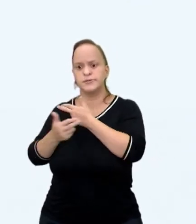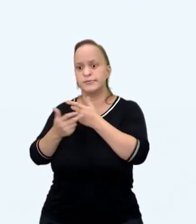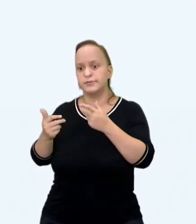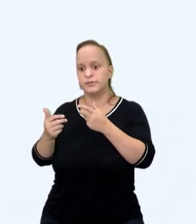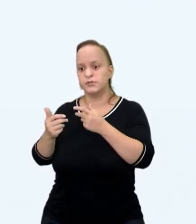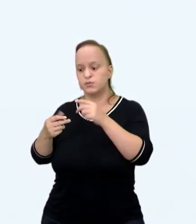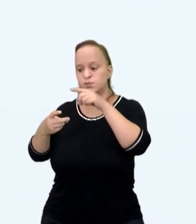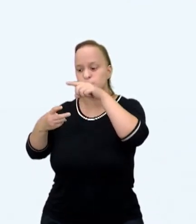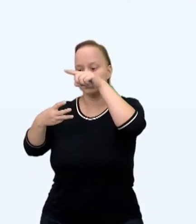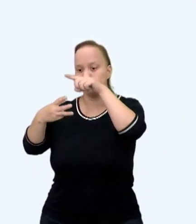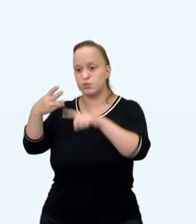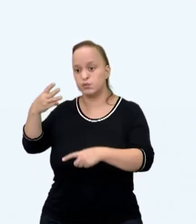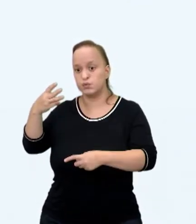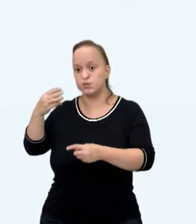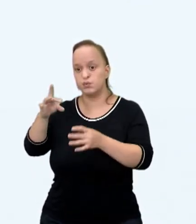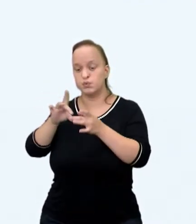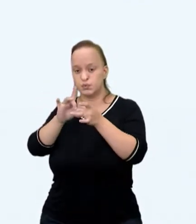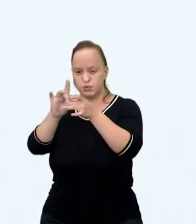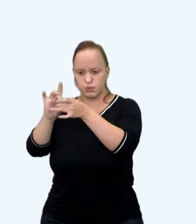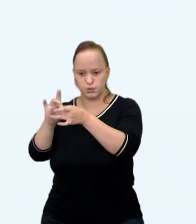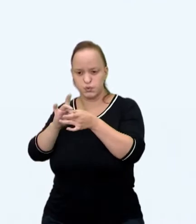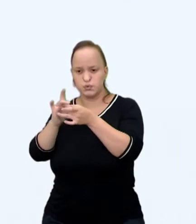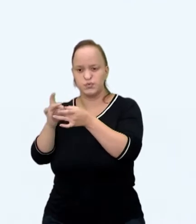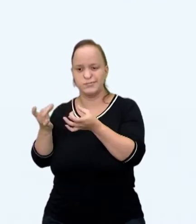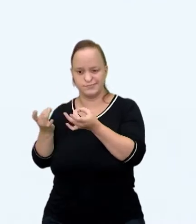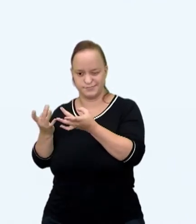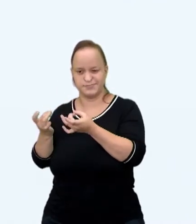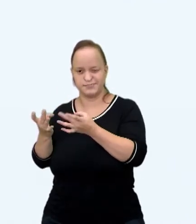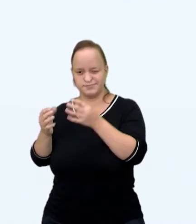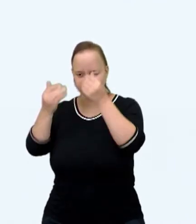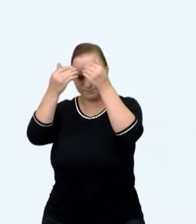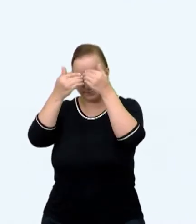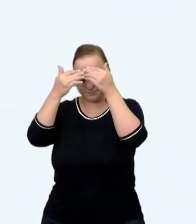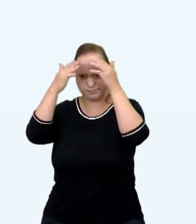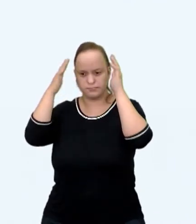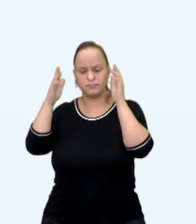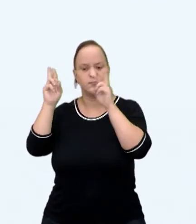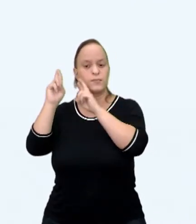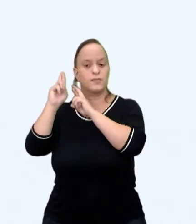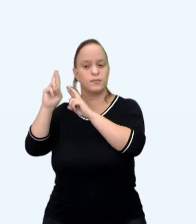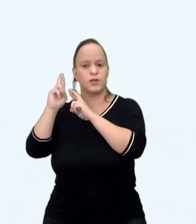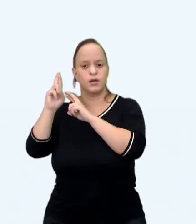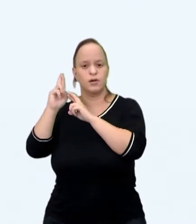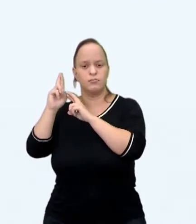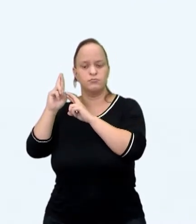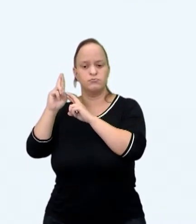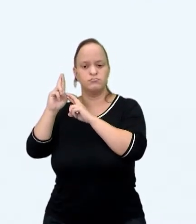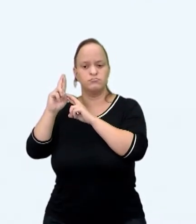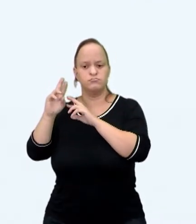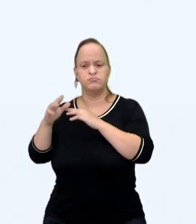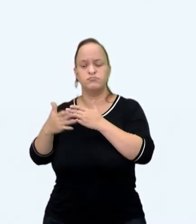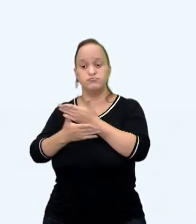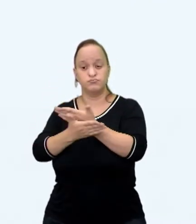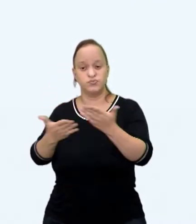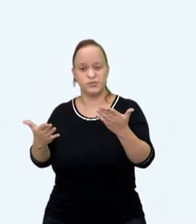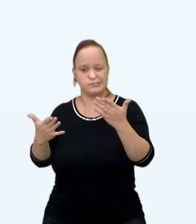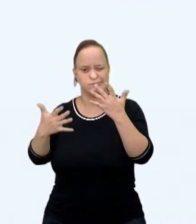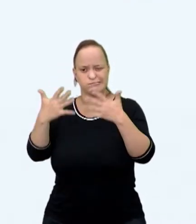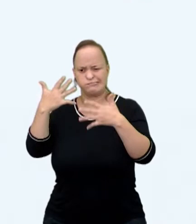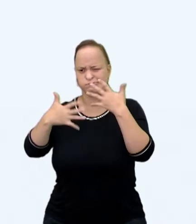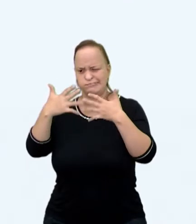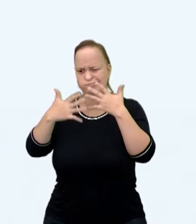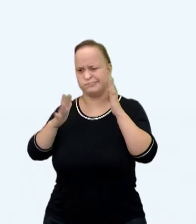tradicionais. Eu eu espero que ele tenha que você tenha esclarecido e não faça confusão que muita gente faz. Muita gente fala